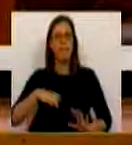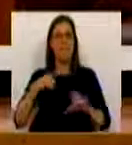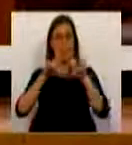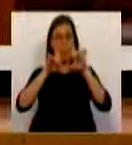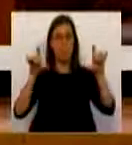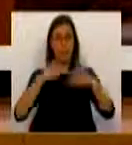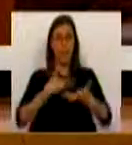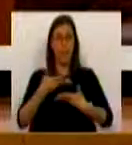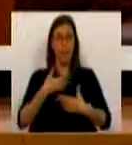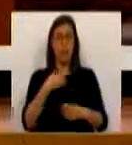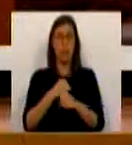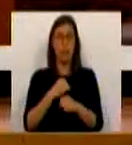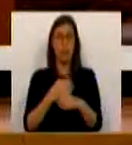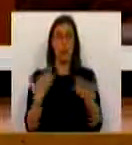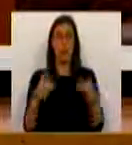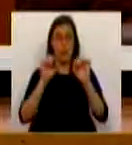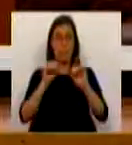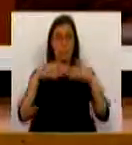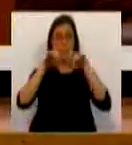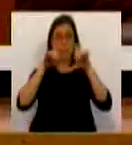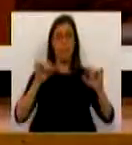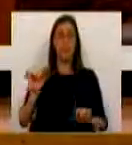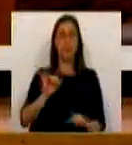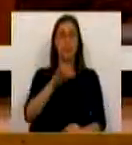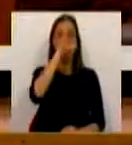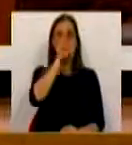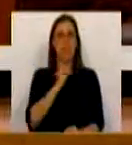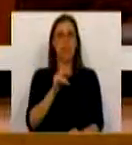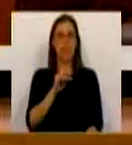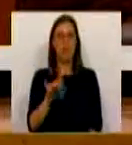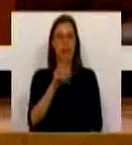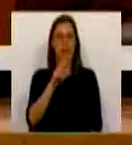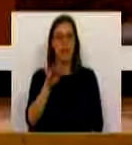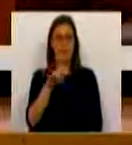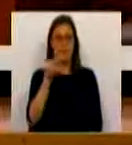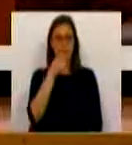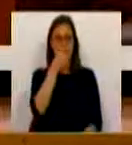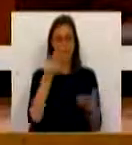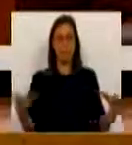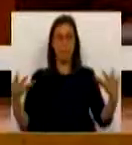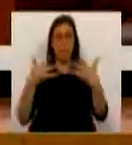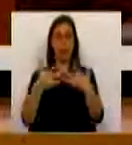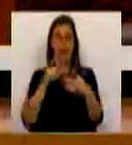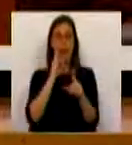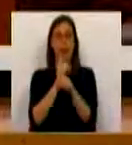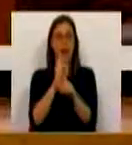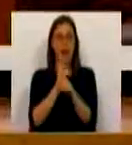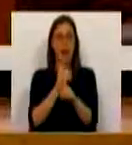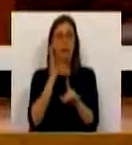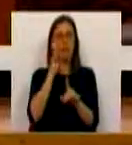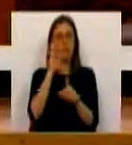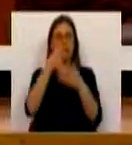as Relações Laborais, prefácio da autoria do Ministro Vieira da Silva, cruzando-a com as referências